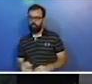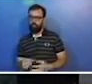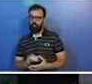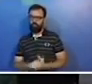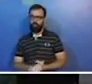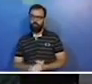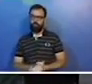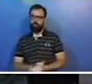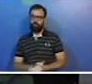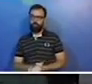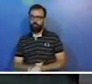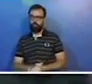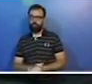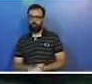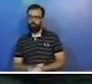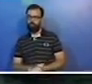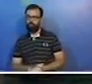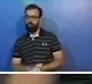entender melhor?